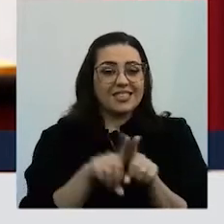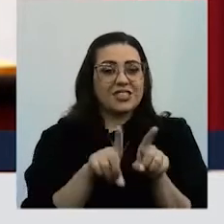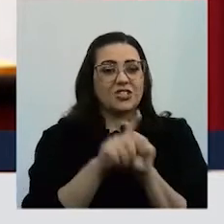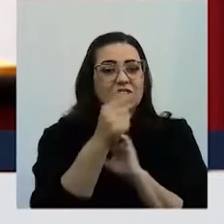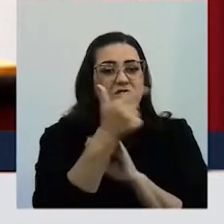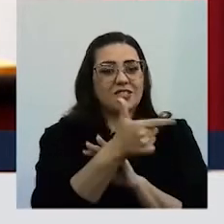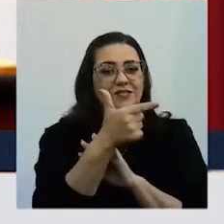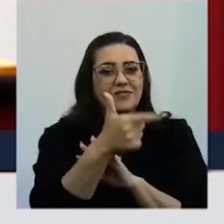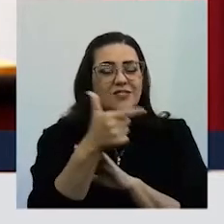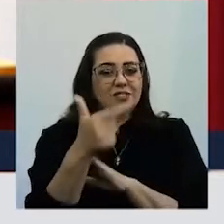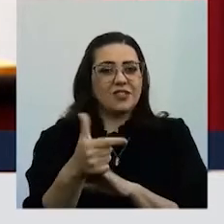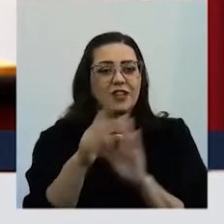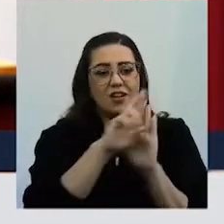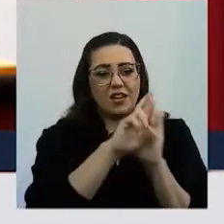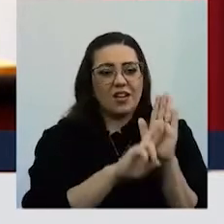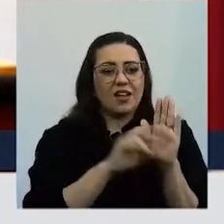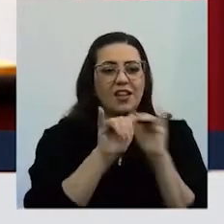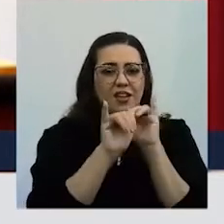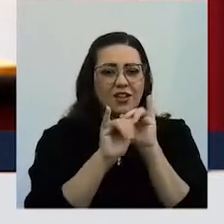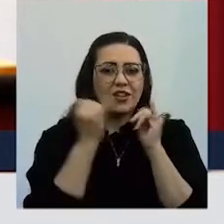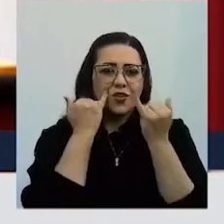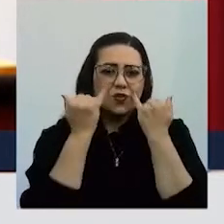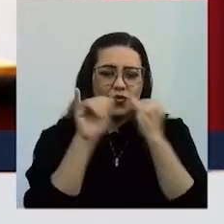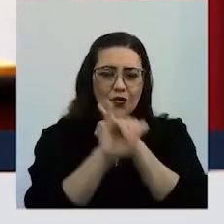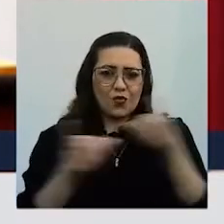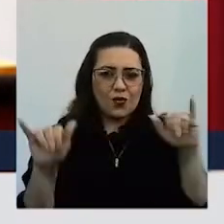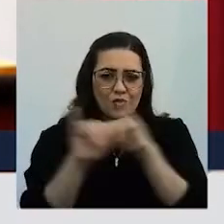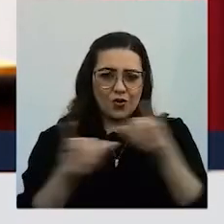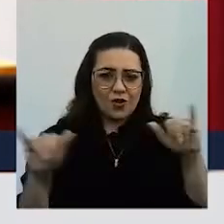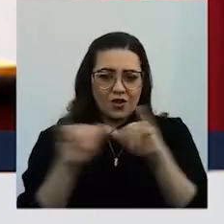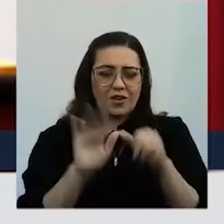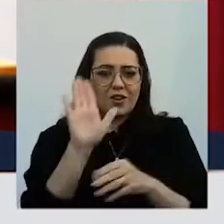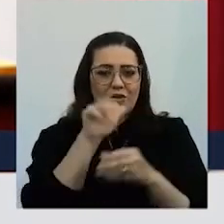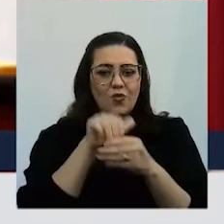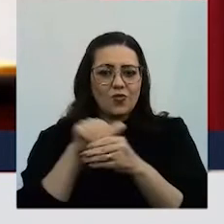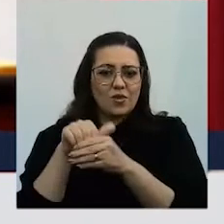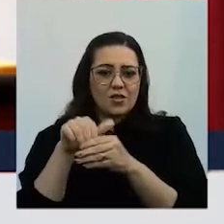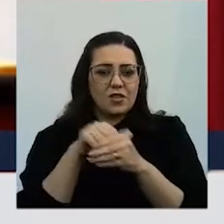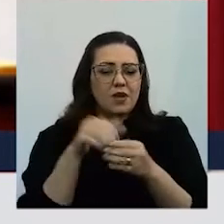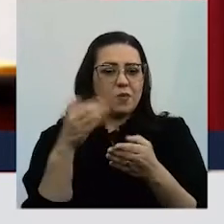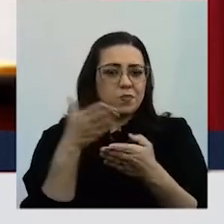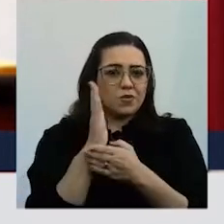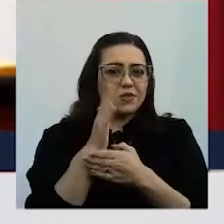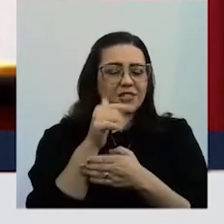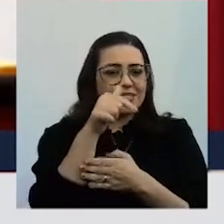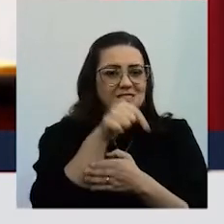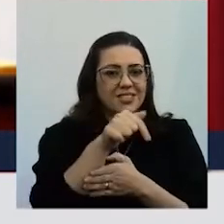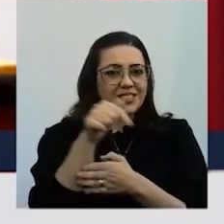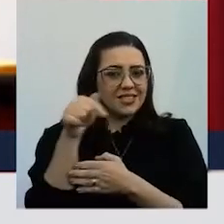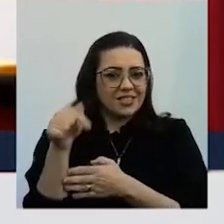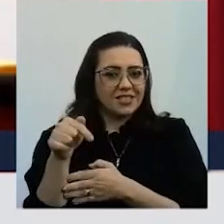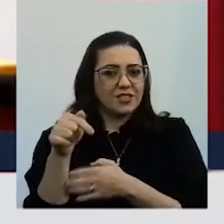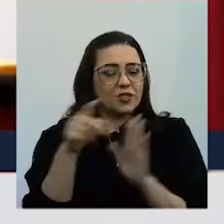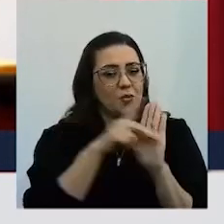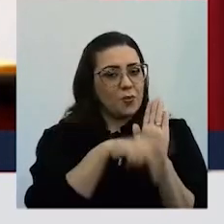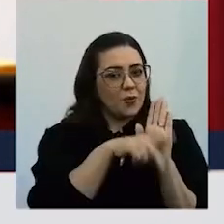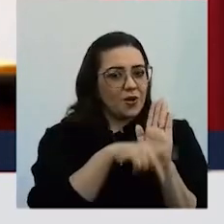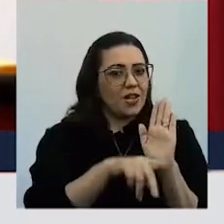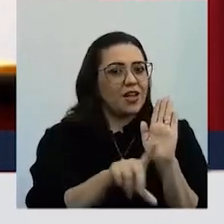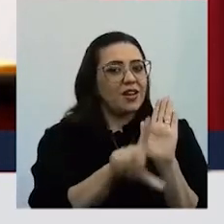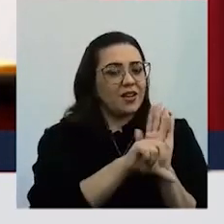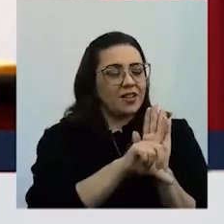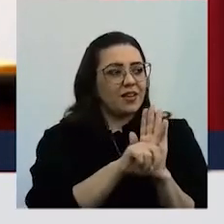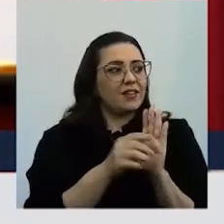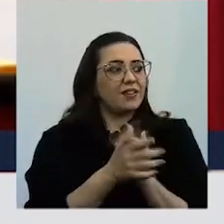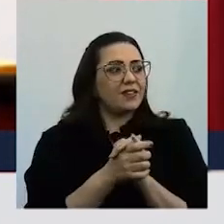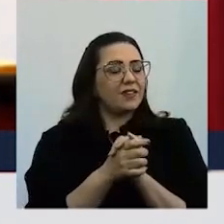222 requerimentos de informação. Foram votados e aprovados 77 projetos de lei de